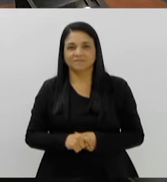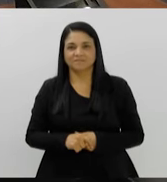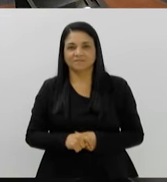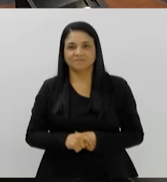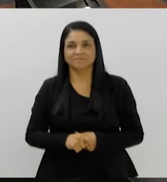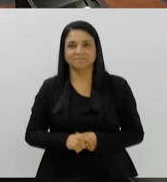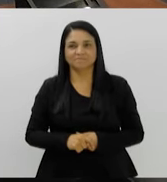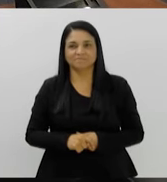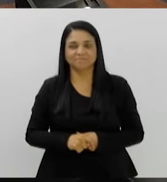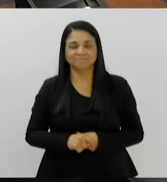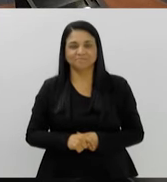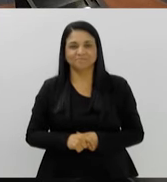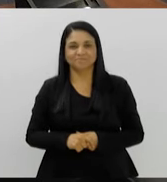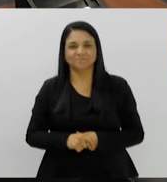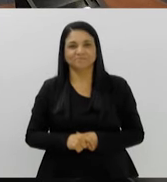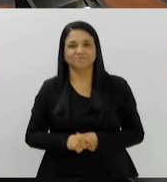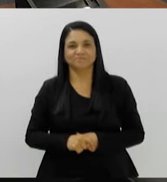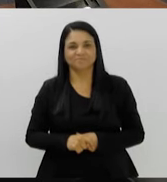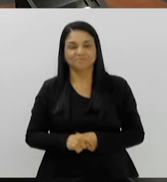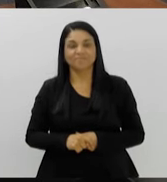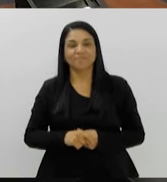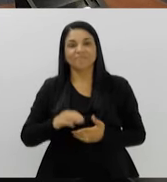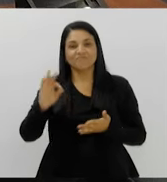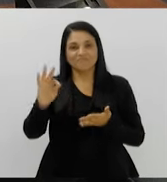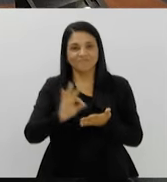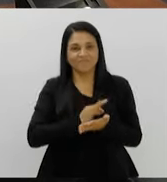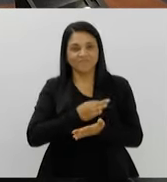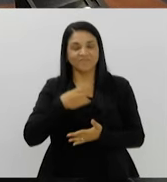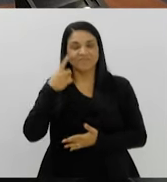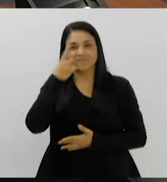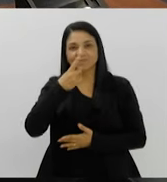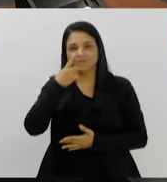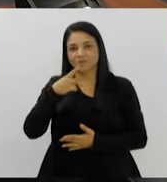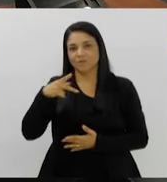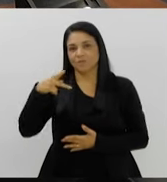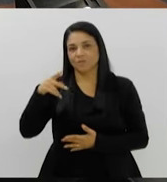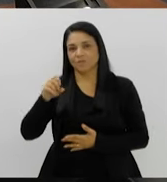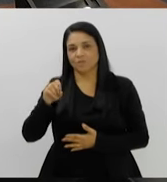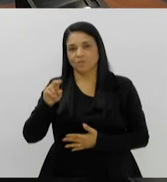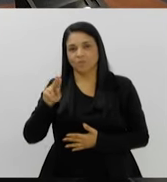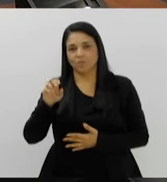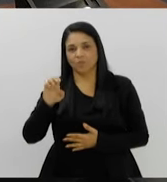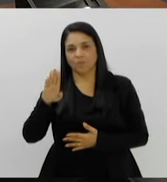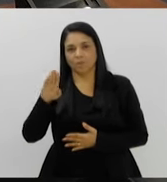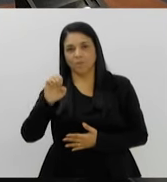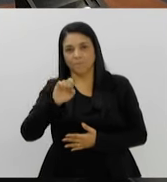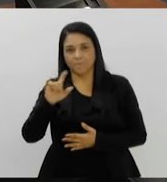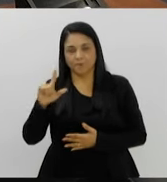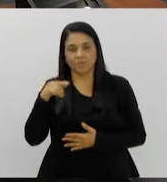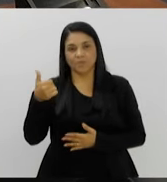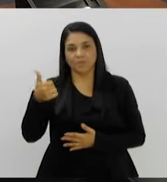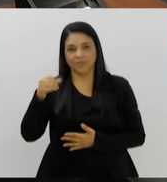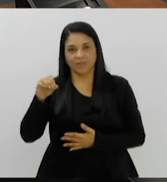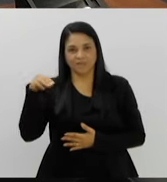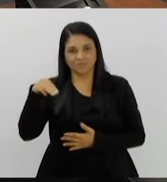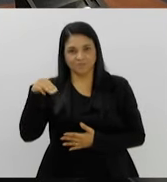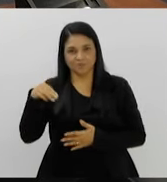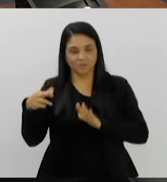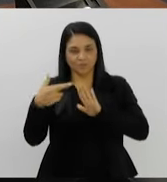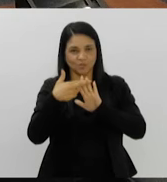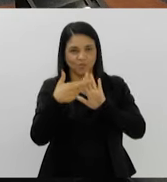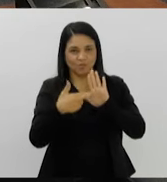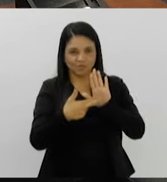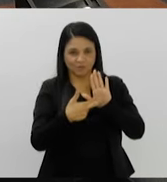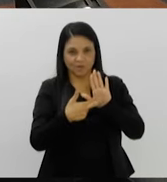a próximo orador inscrito deputado Felipe poubel vossa excelência dispõe de 10 minutos